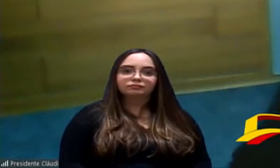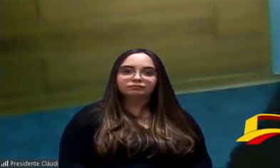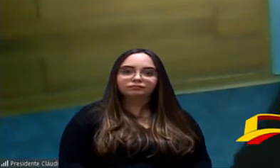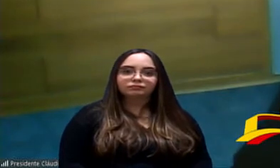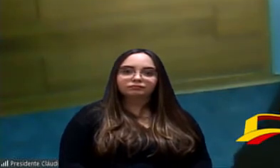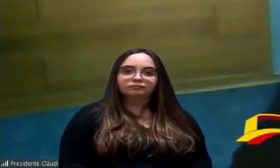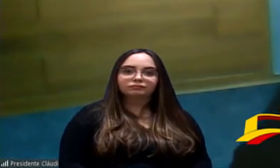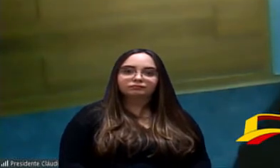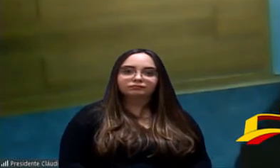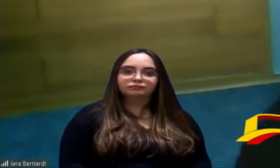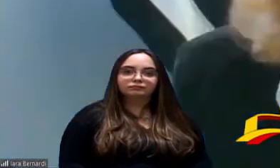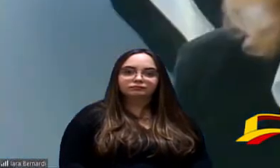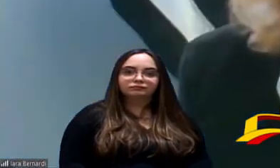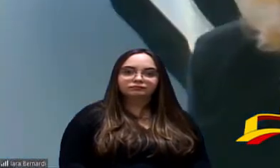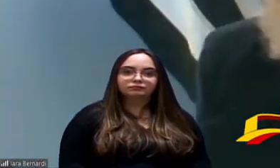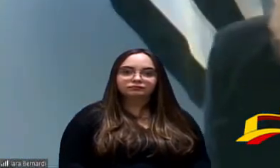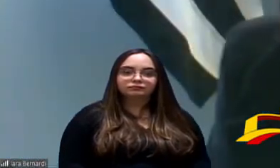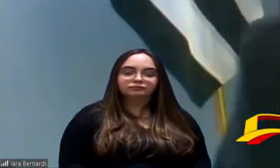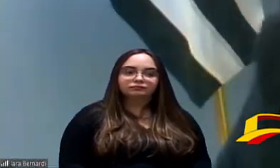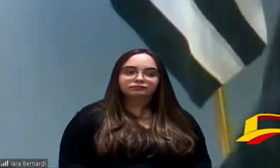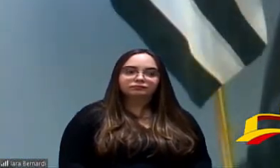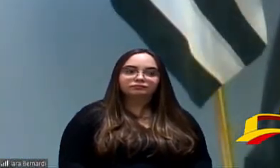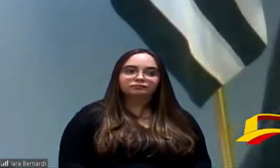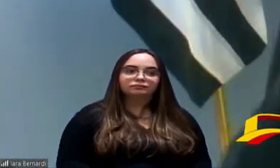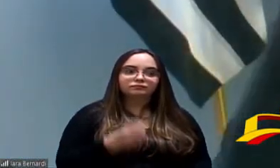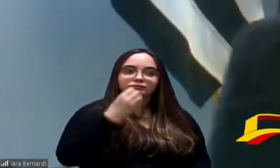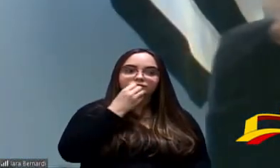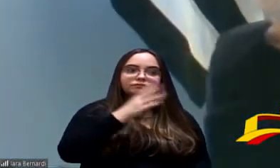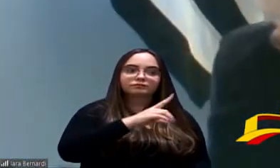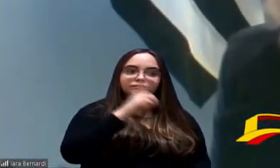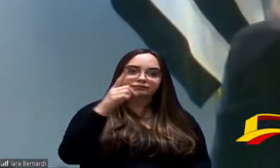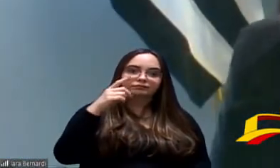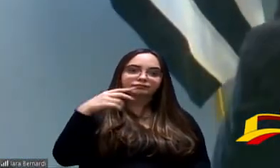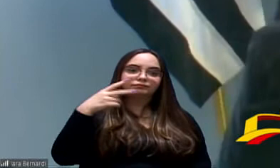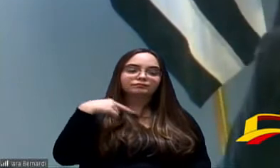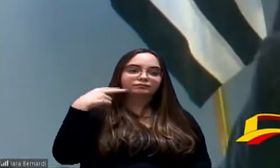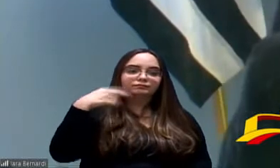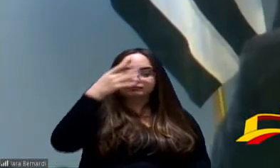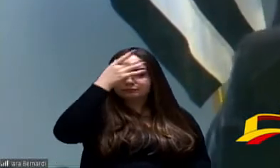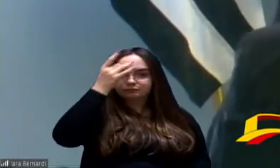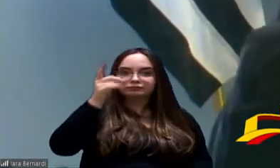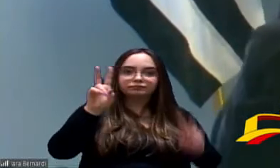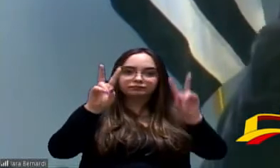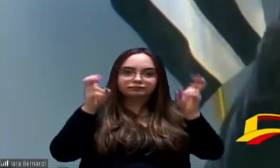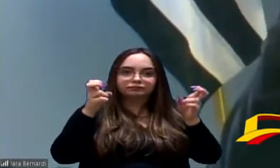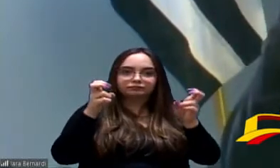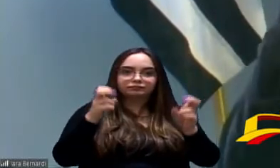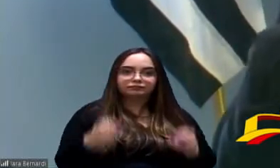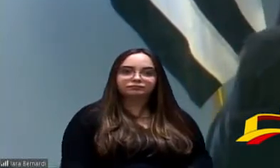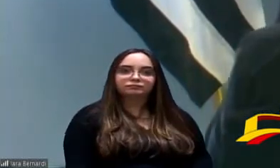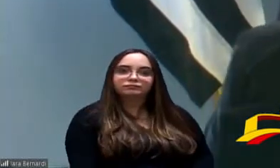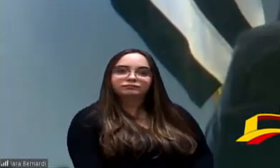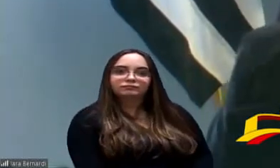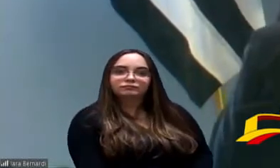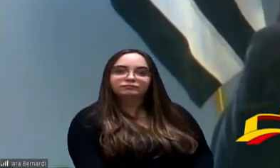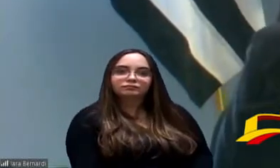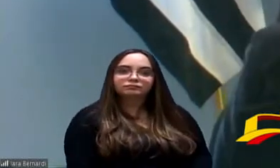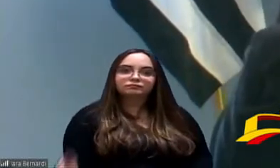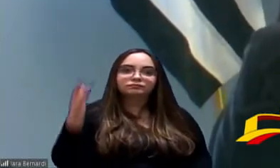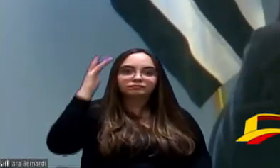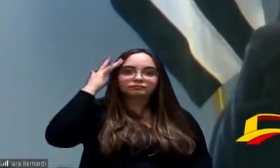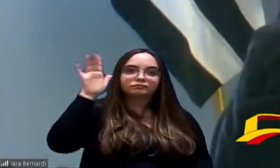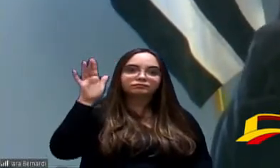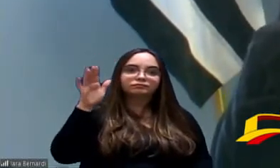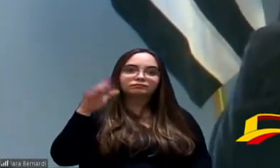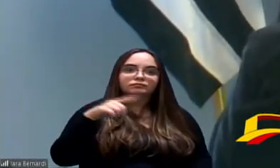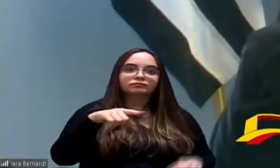Nosso tempo também está esgotando. Bom dia, vereador Dilan. Esse é um tema, eu não sei por que o senhor trabalha